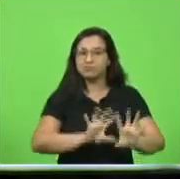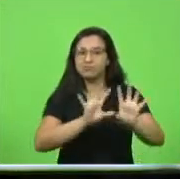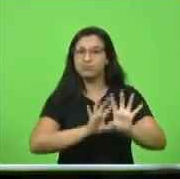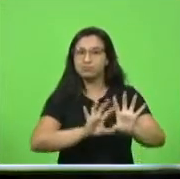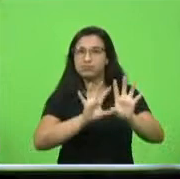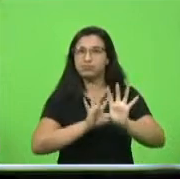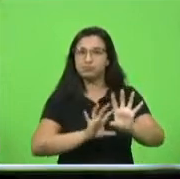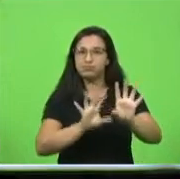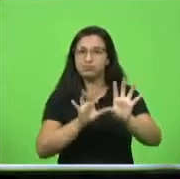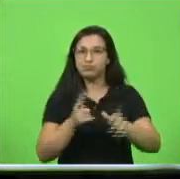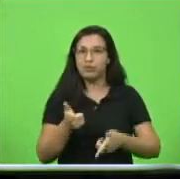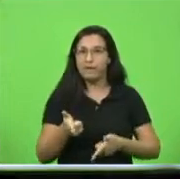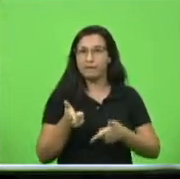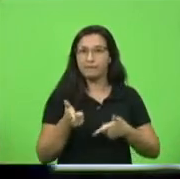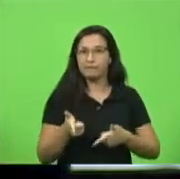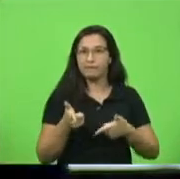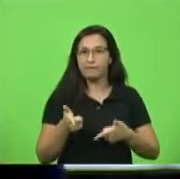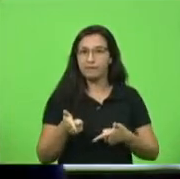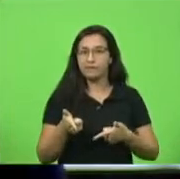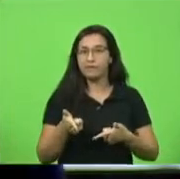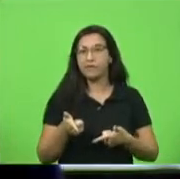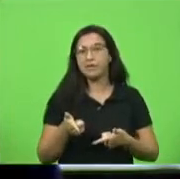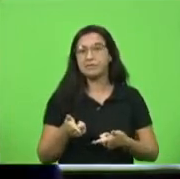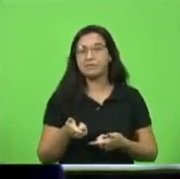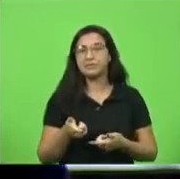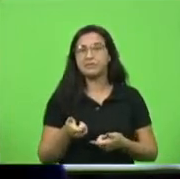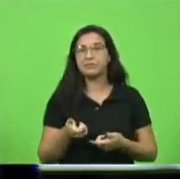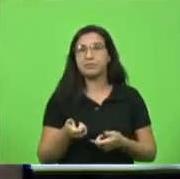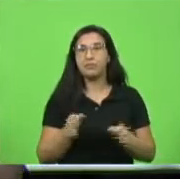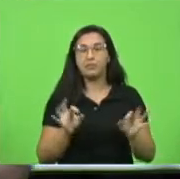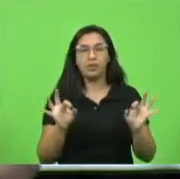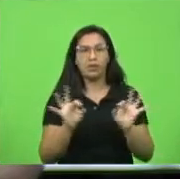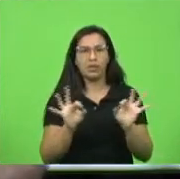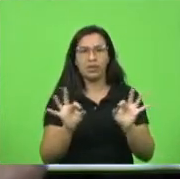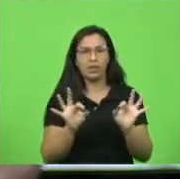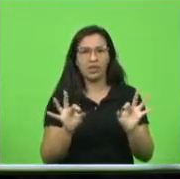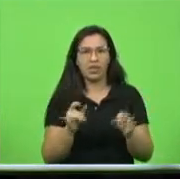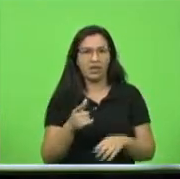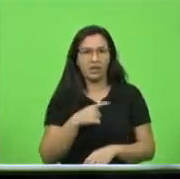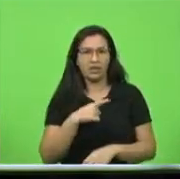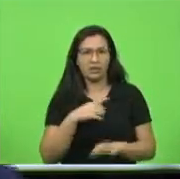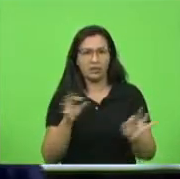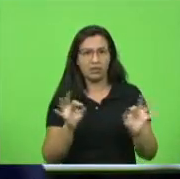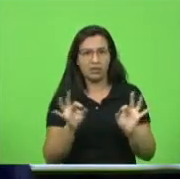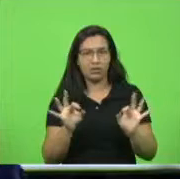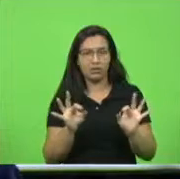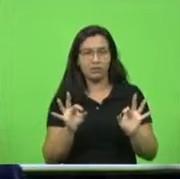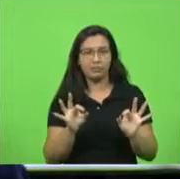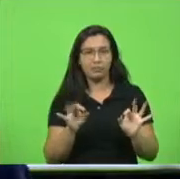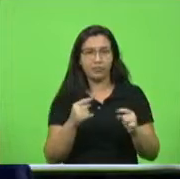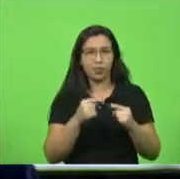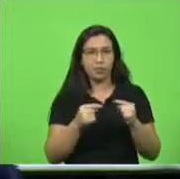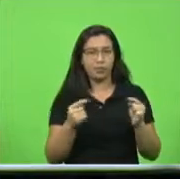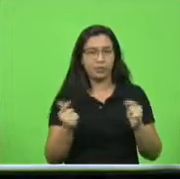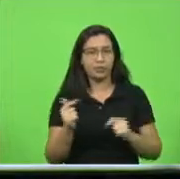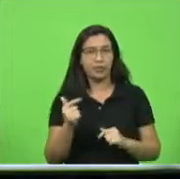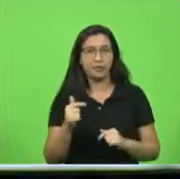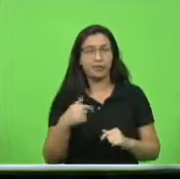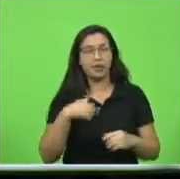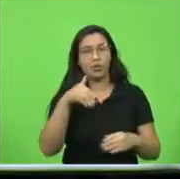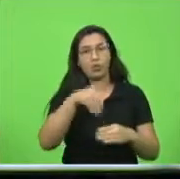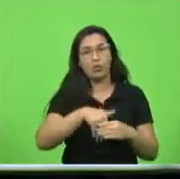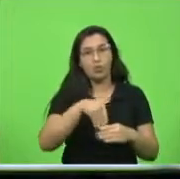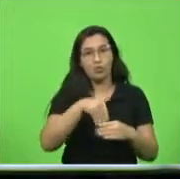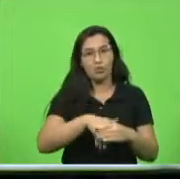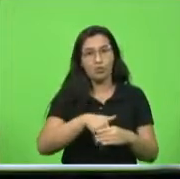a luta. Em momento nenhum houve crime inafiançável. Por isso, voto pela